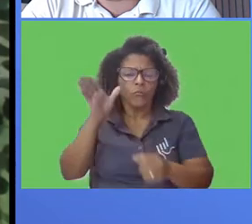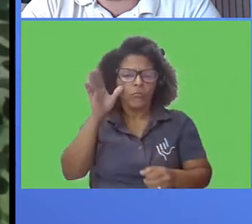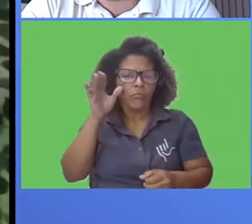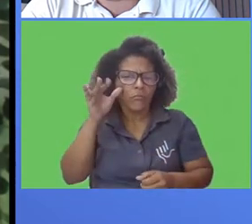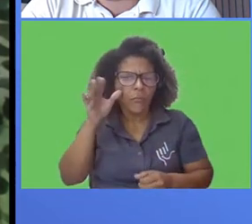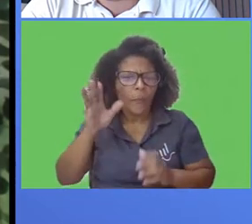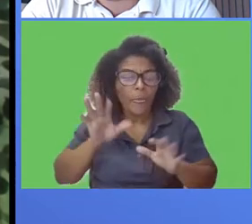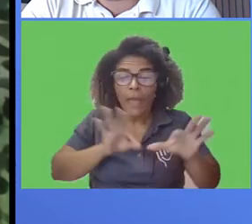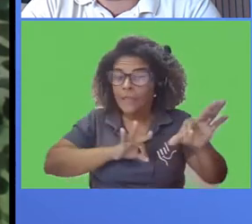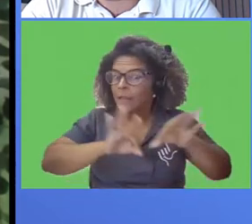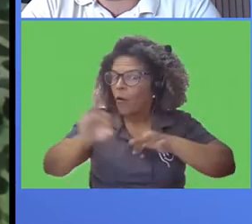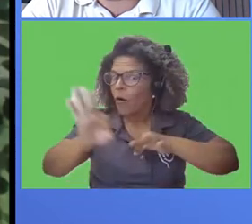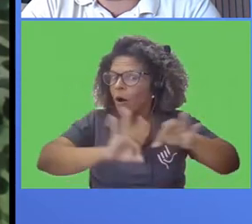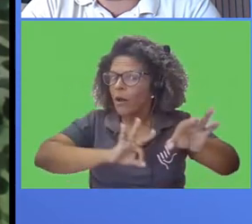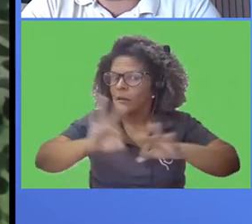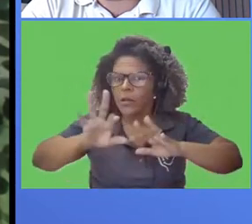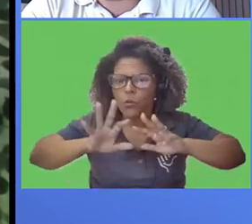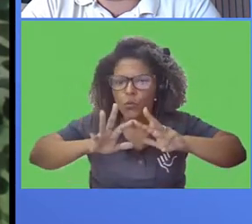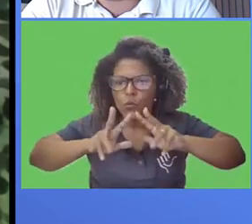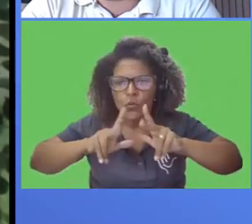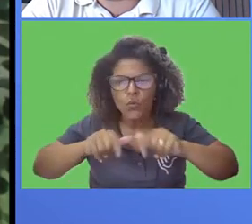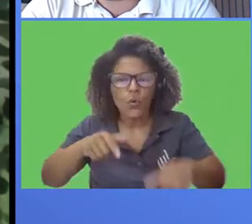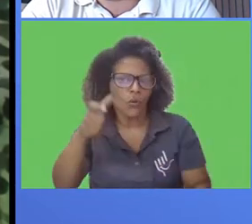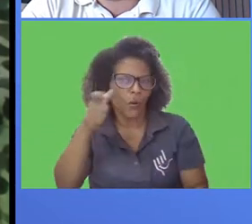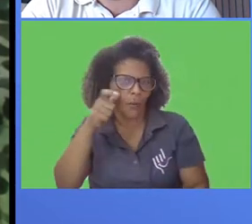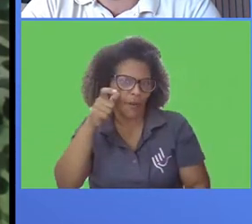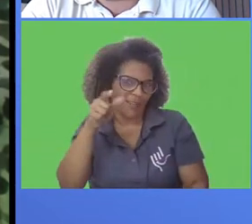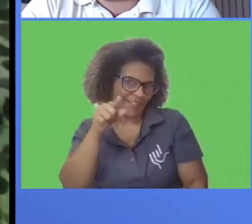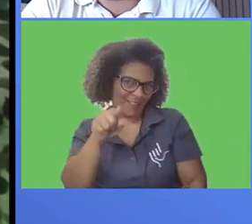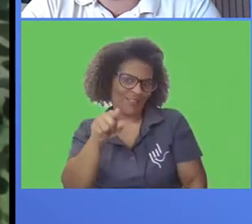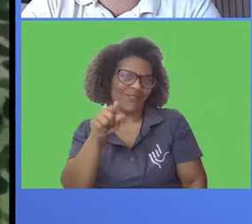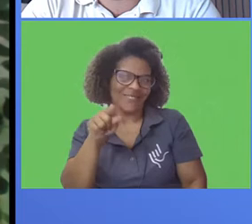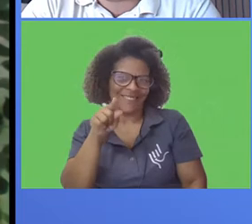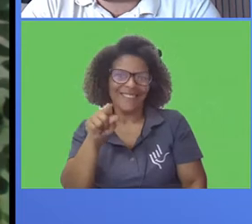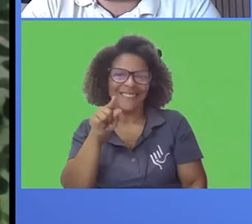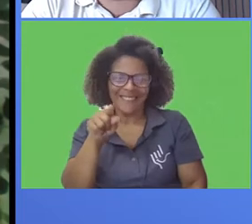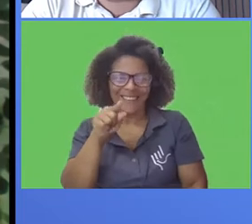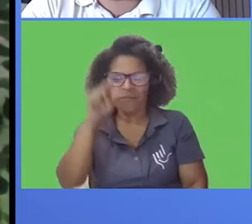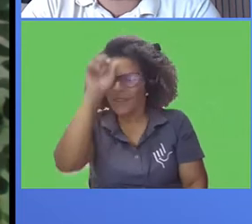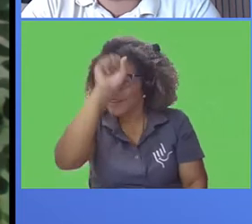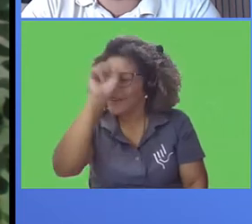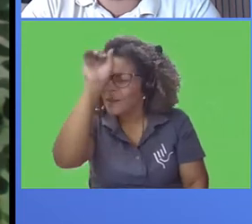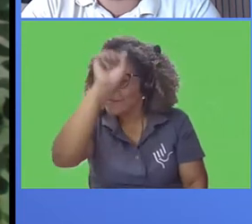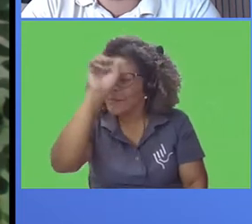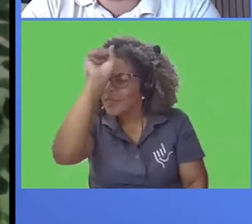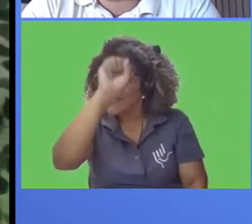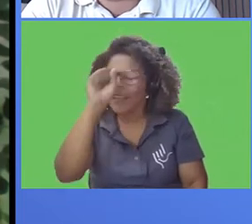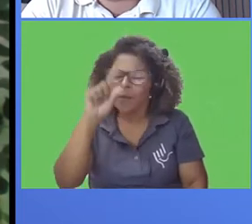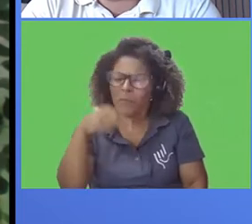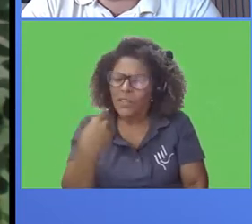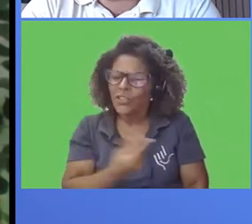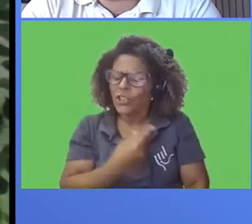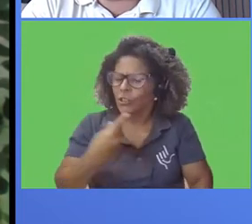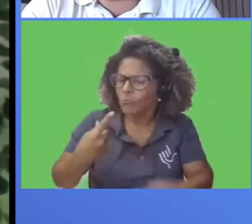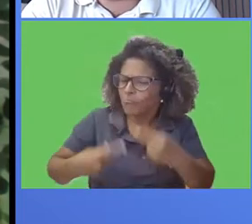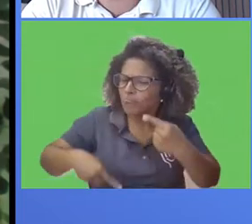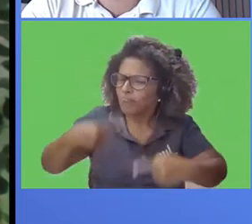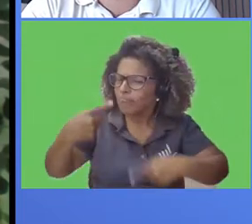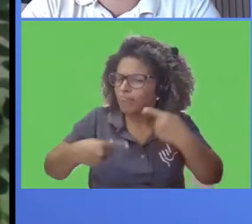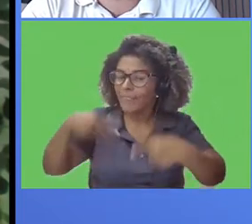um cenário, né? Montaram toda uma estrutura para te escutar e para aprender, para a gente começar a dialogar esse ano.